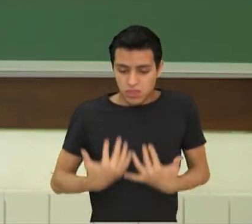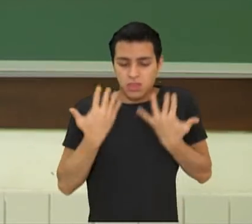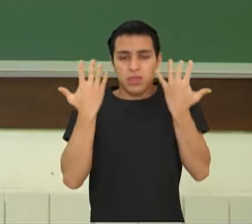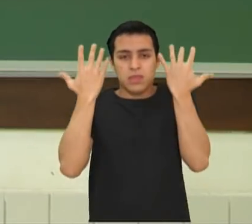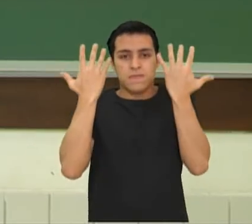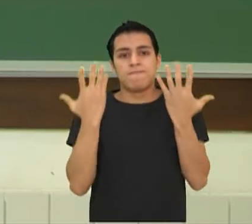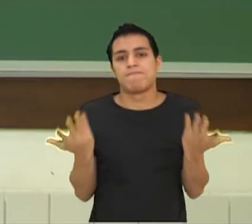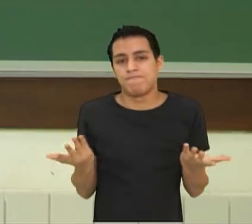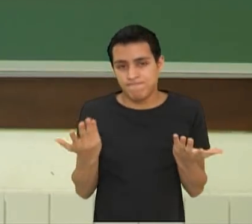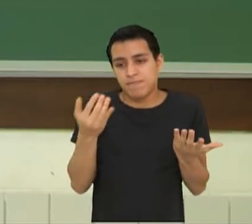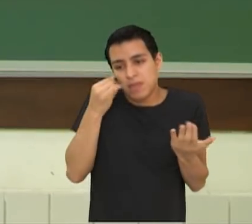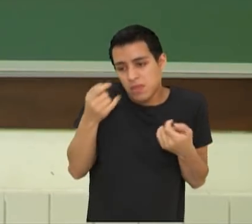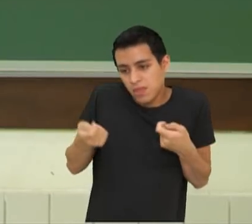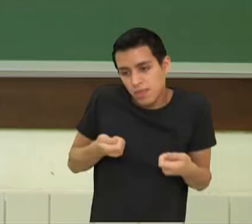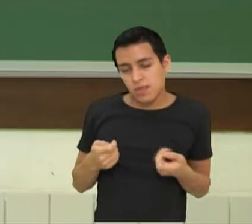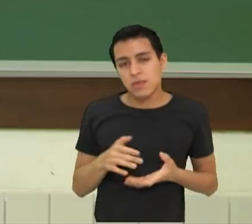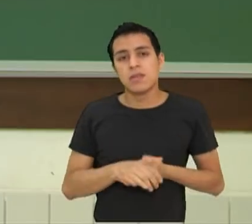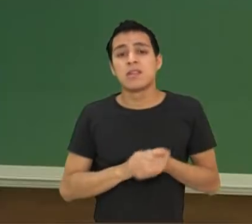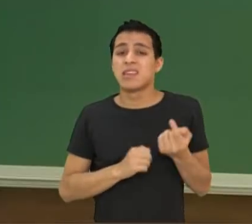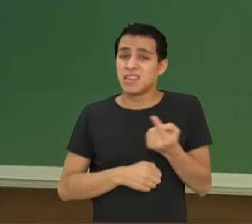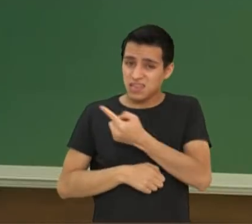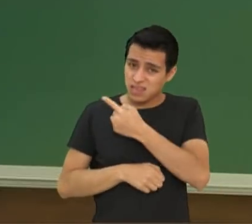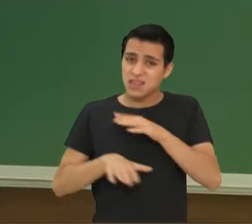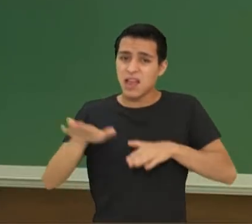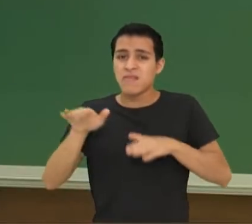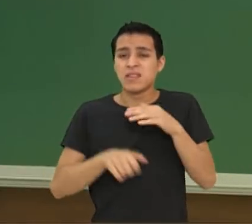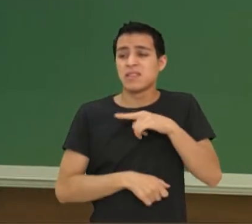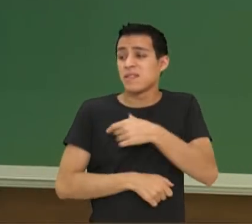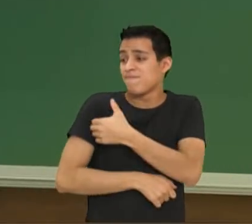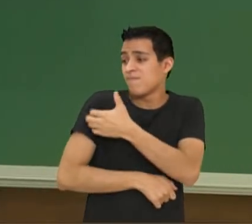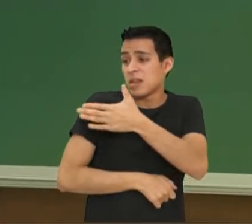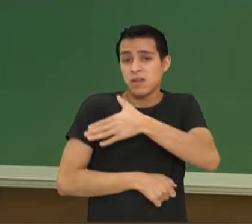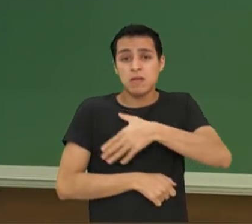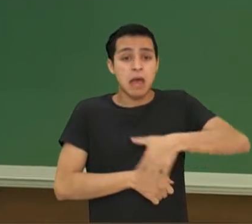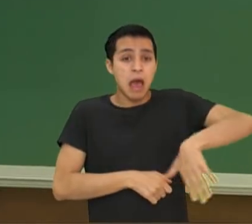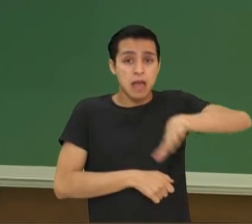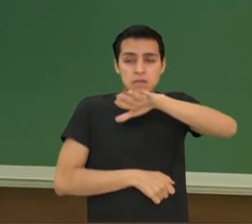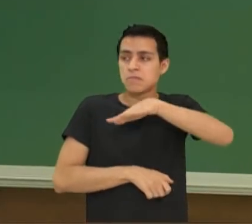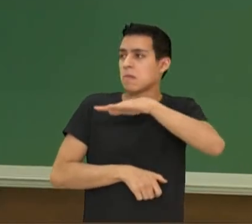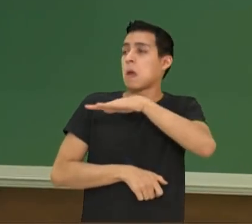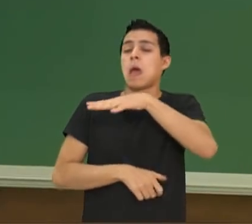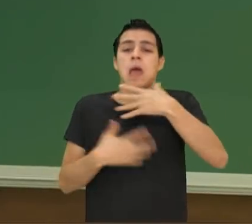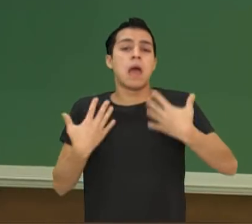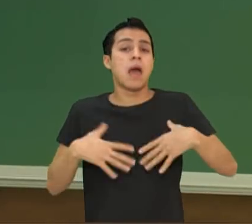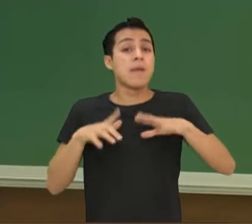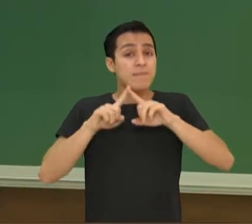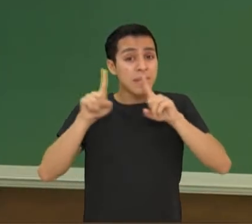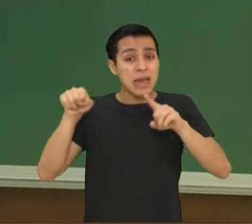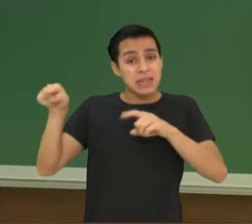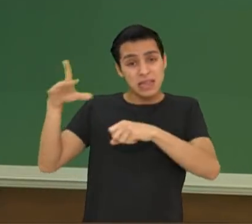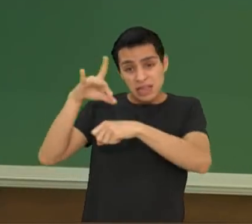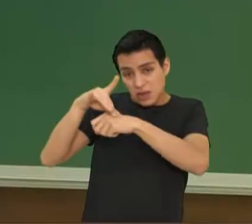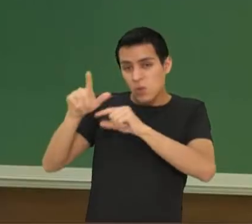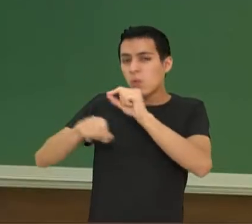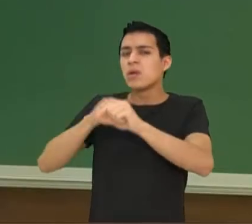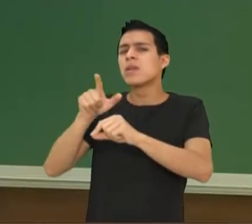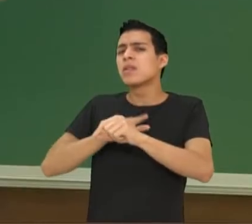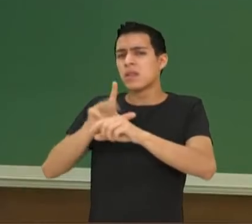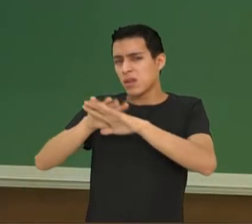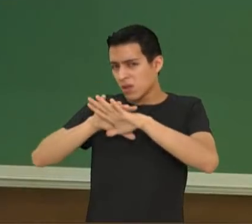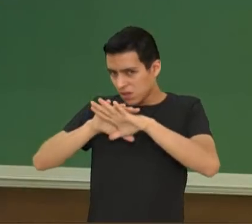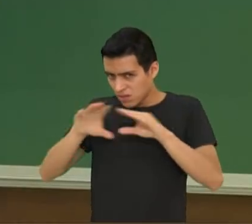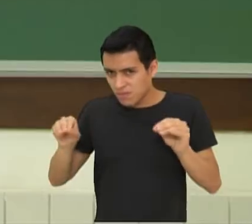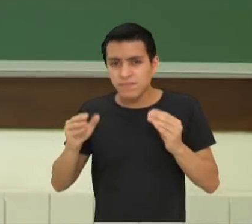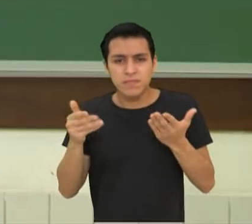espalhar pelo corpo. E isso acaba gerando preconceito nas pessoas. Só que é uma doença, pessoal, que tem